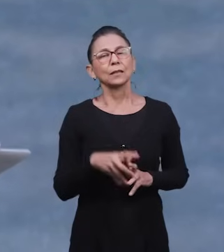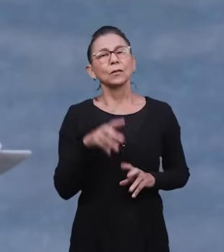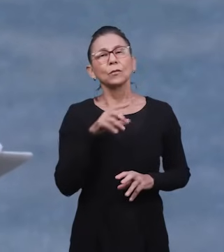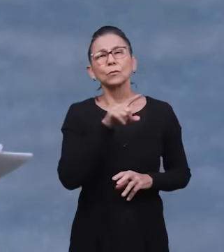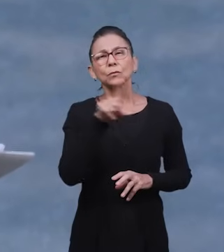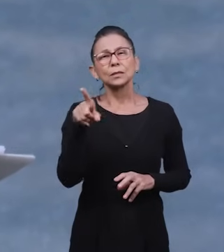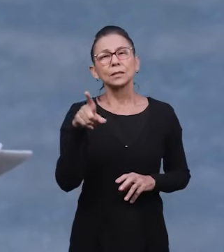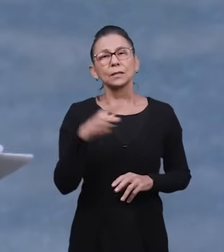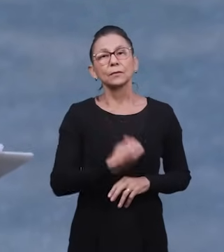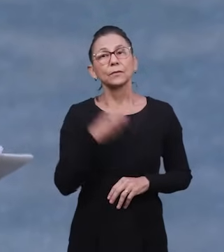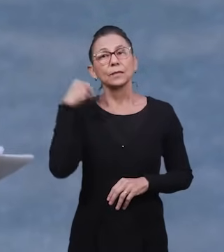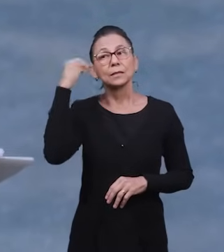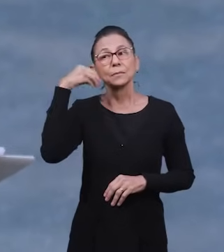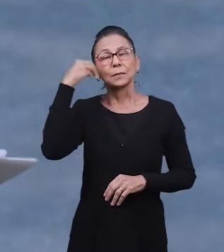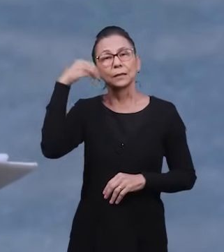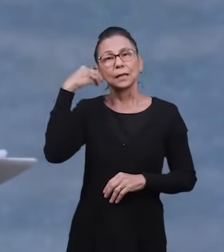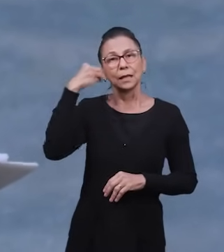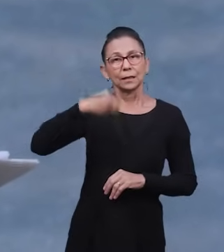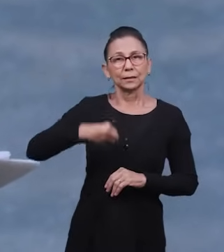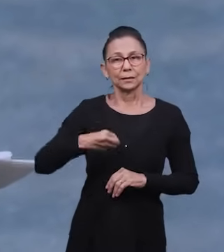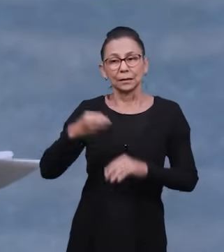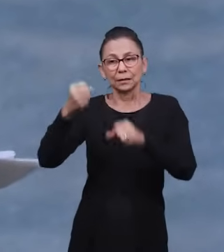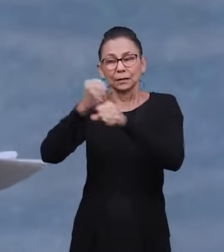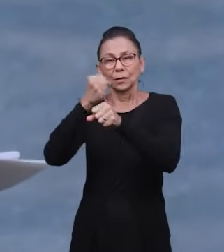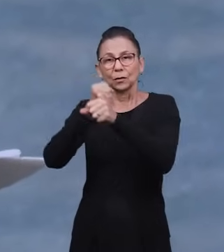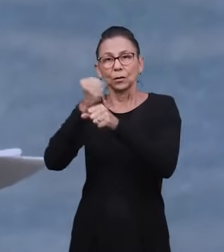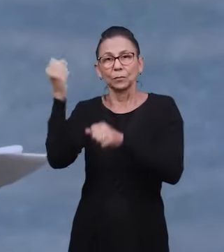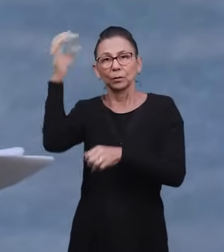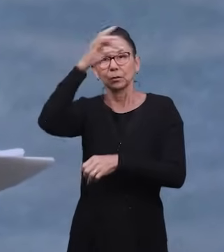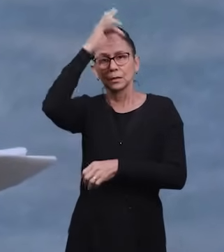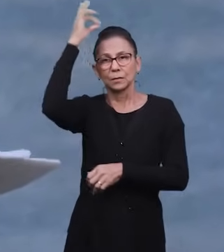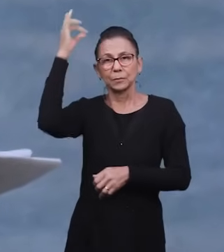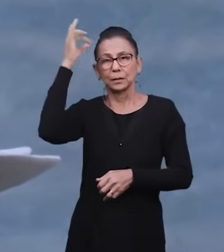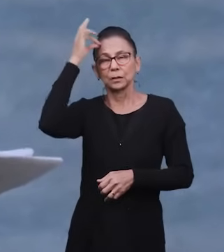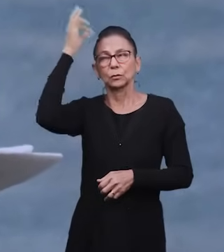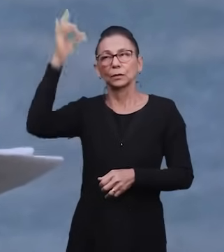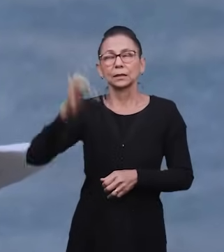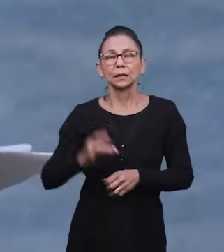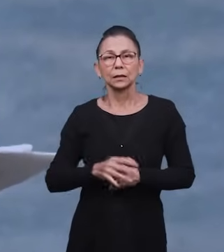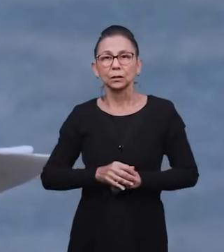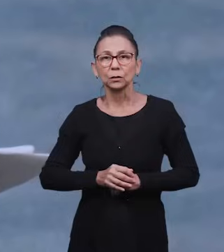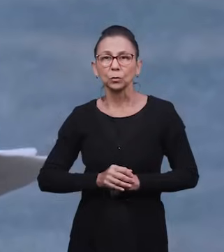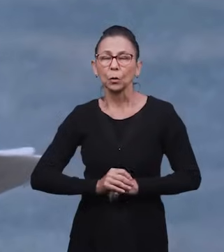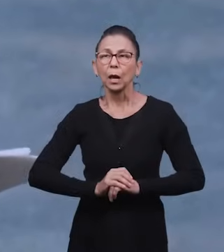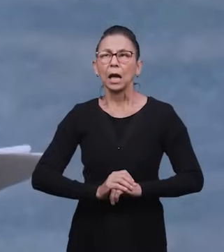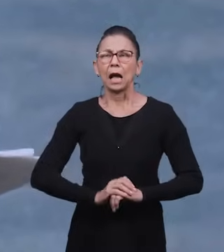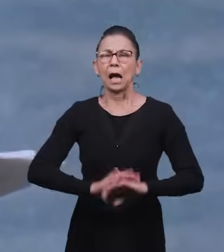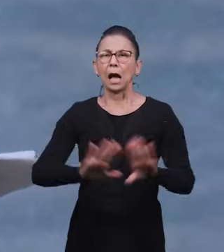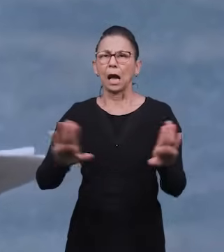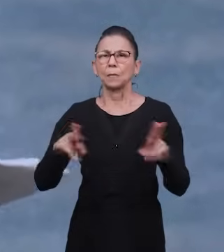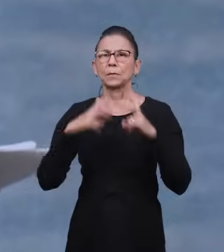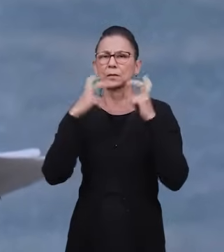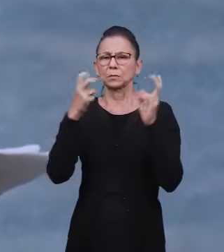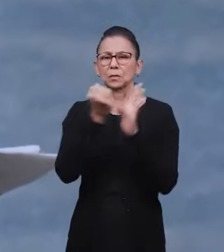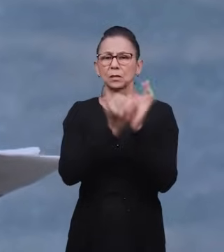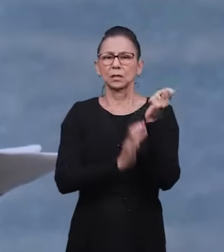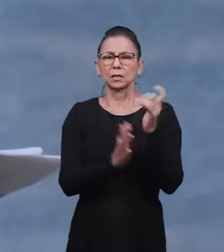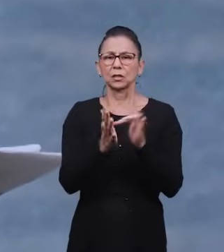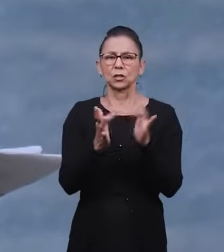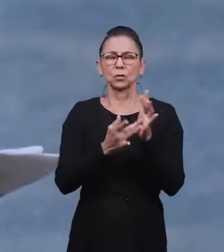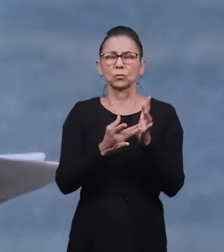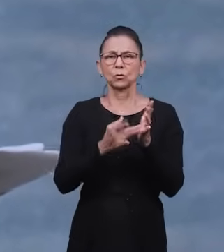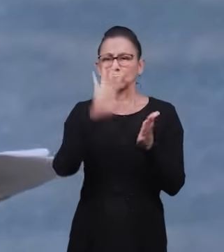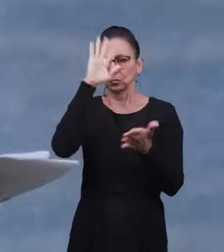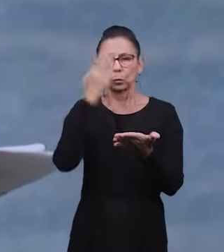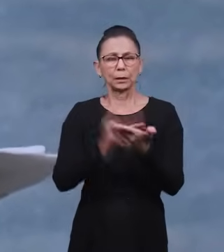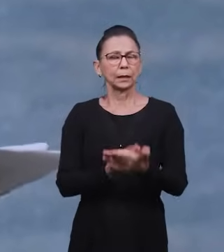na obra te retirando um desses itens. A voz diz, não, eu creio nos dons espirituais, mas eu não creio no clamor do sangue de